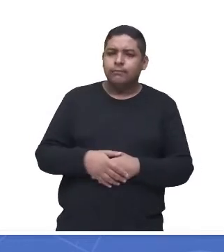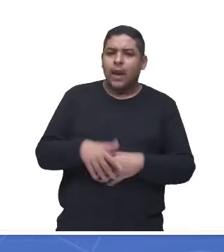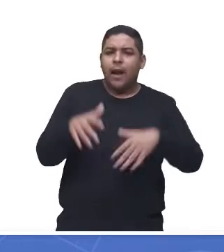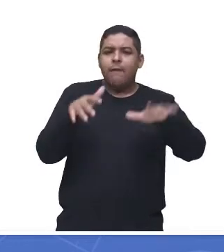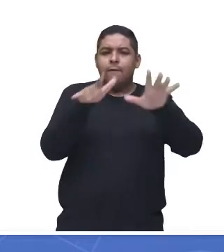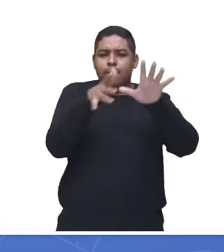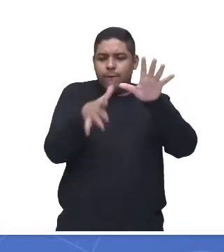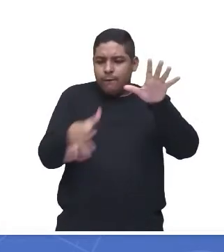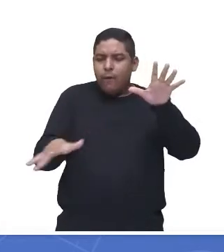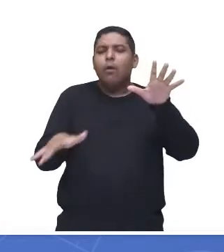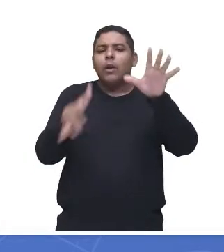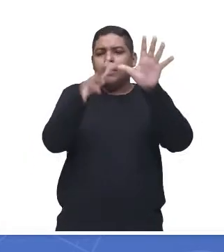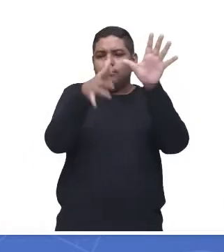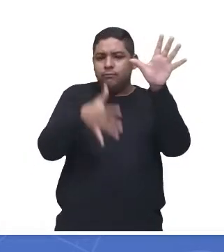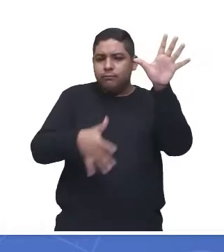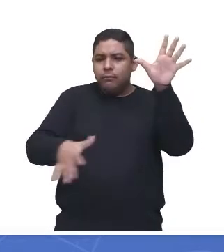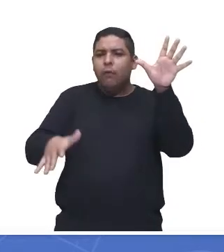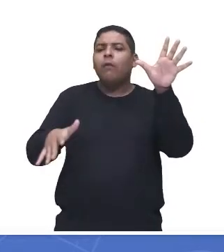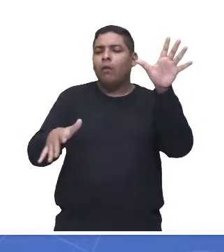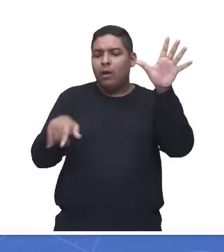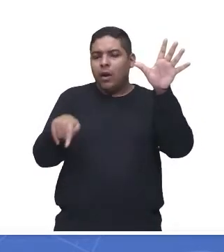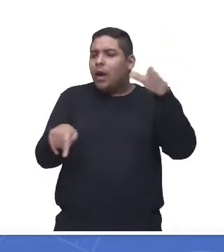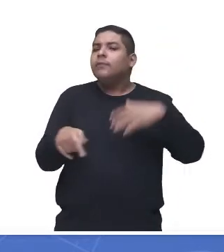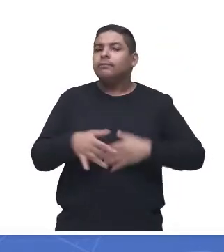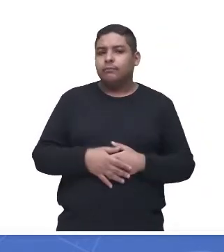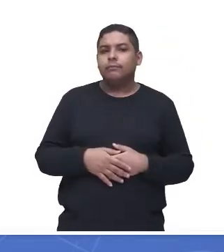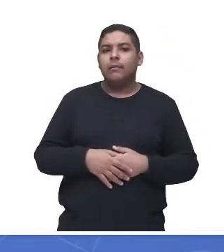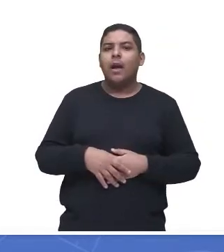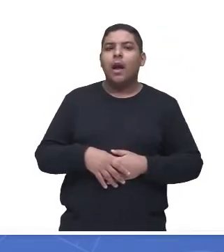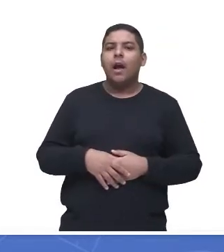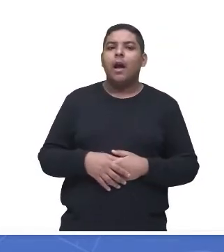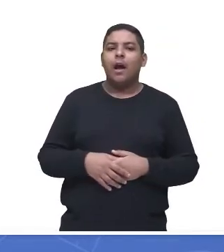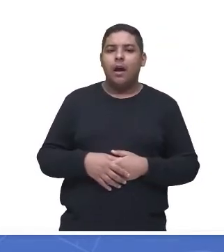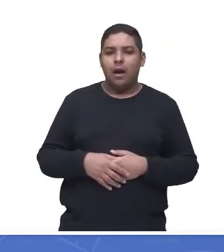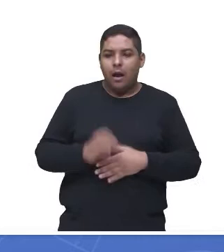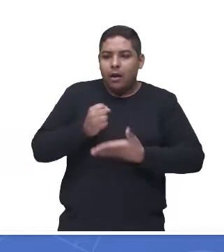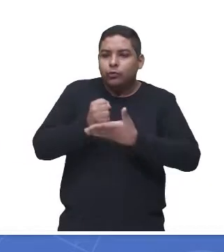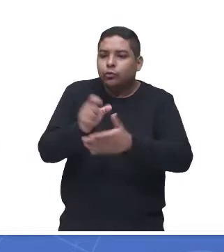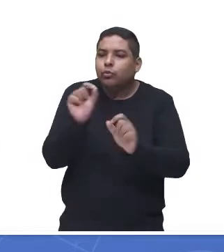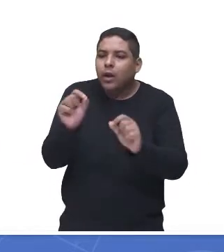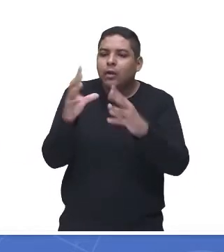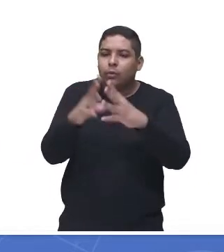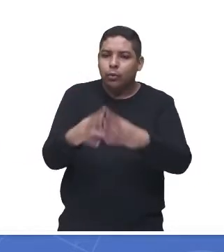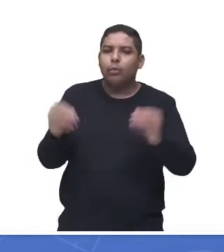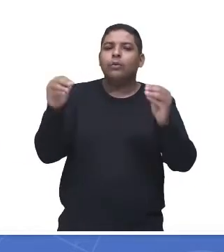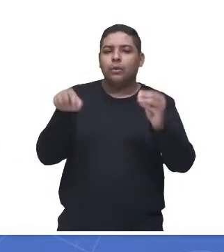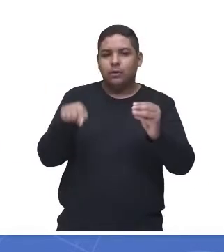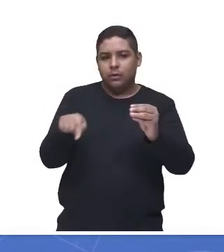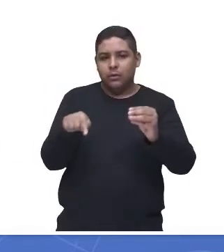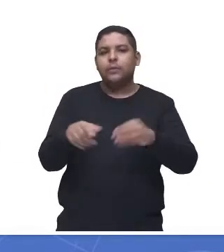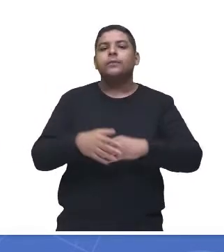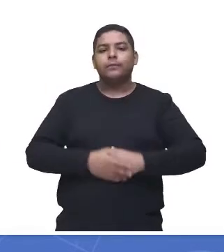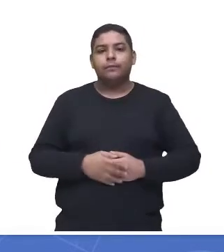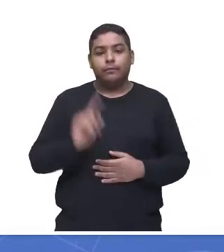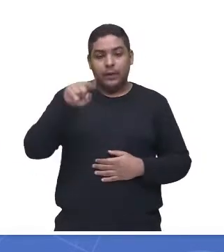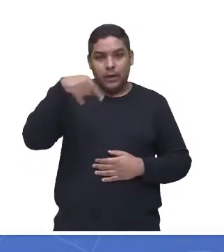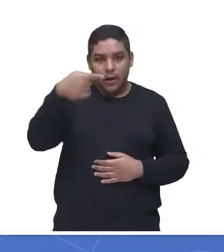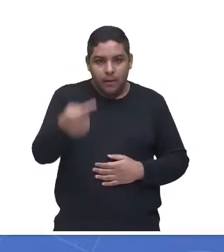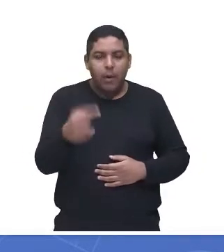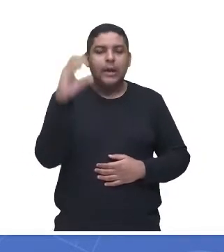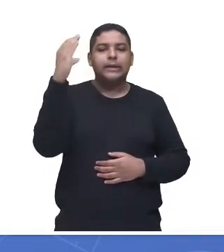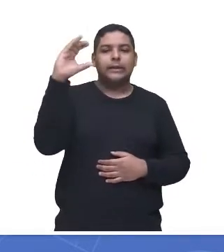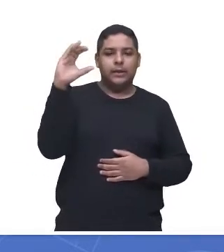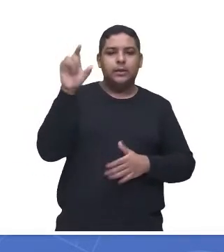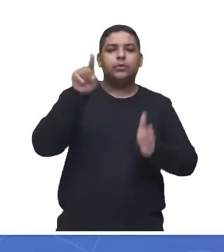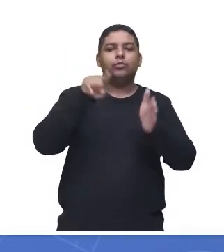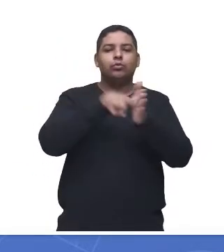a tratar aquilo ali, né? Então é um conhecimento popular, não tem nada a ver com uma visão... Claro, depois a ciência vai estudar, mas